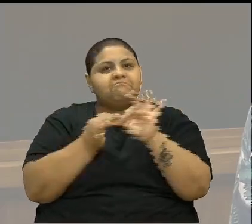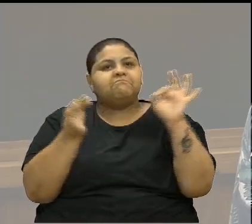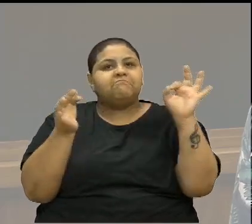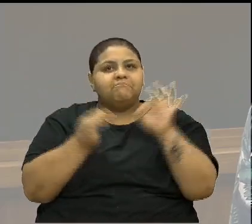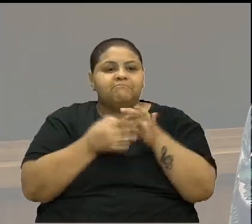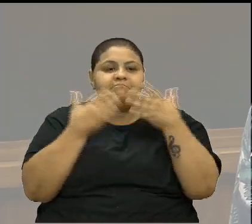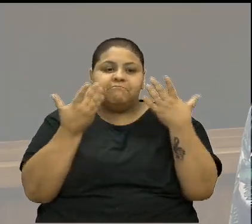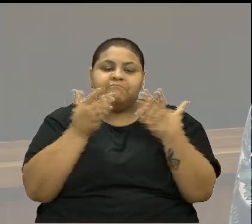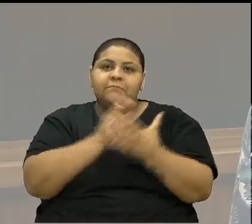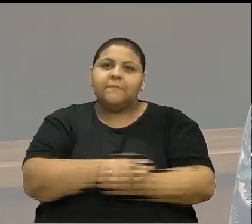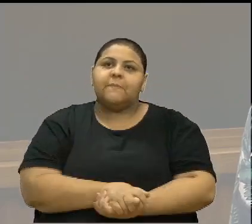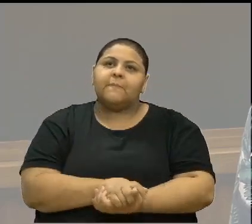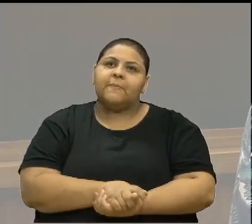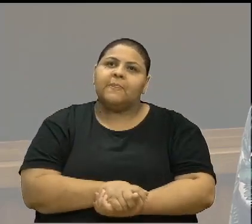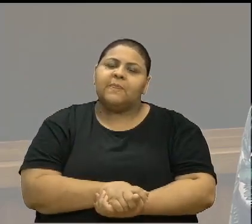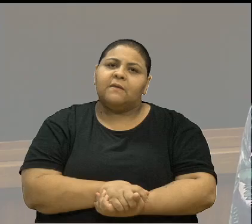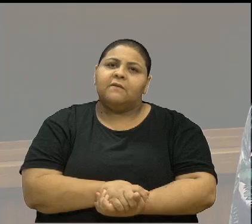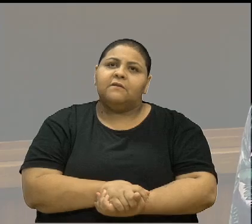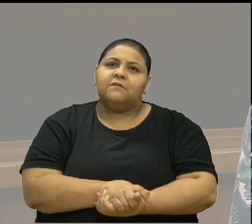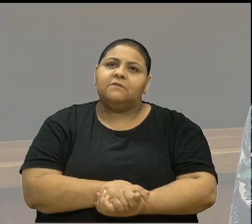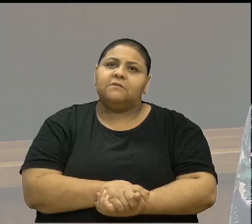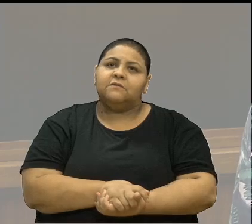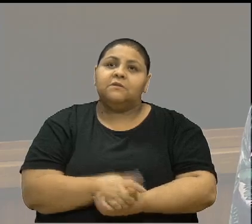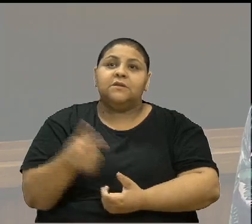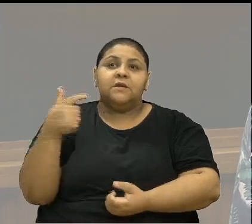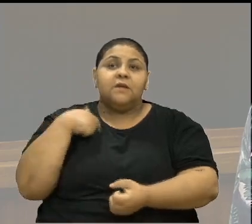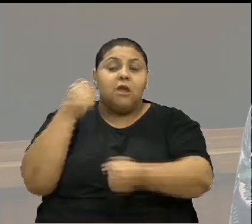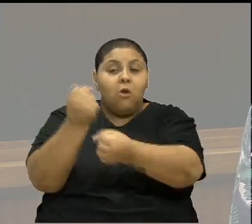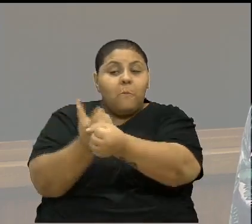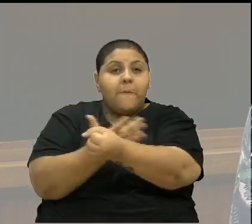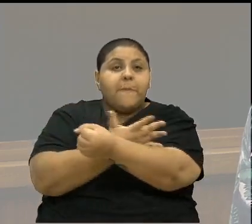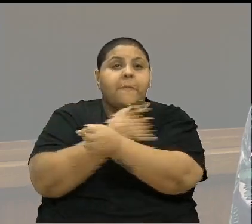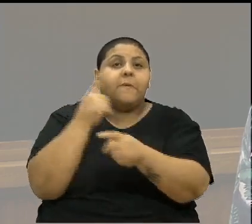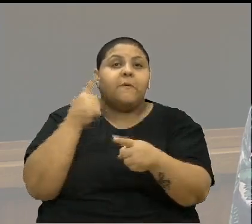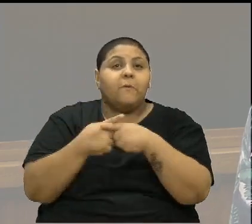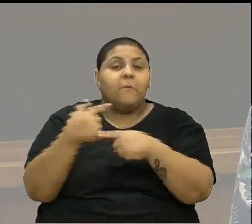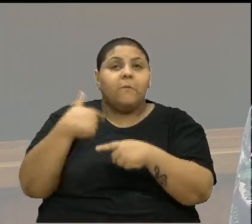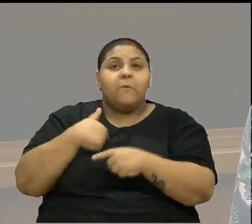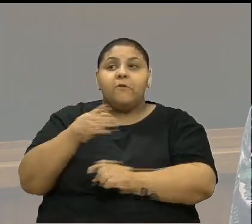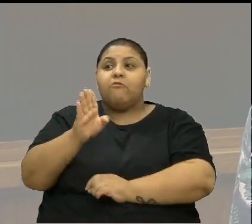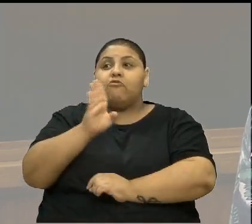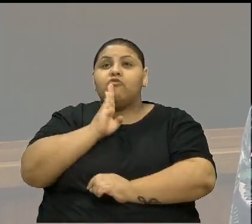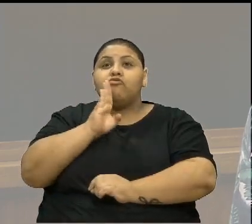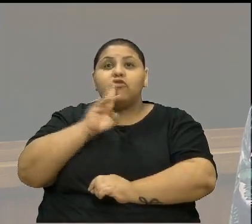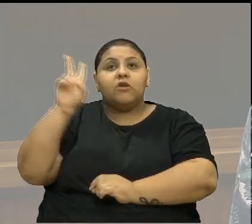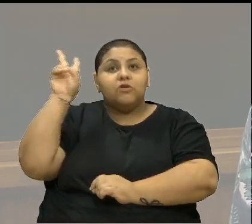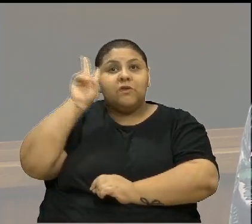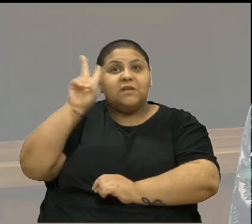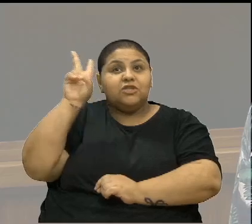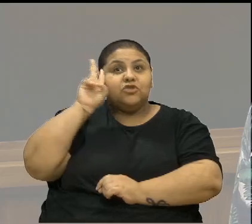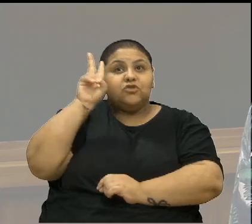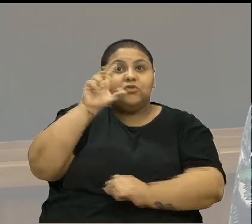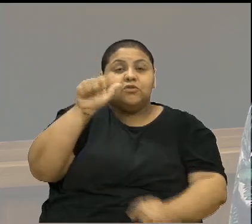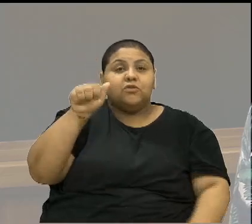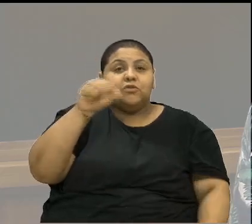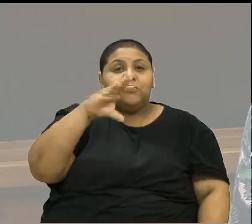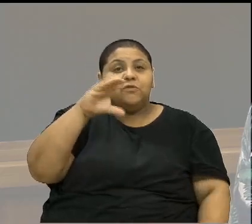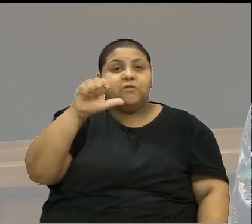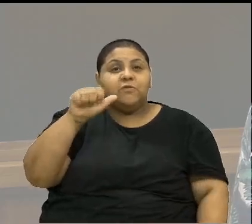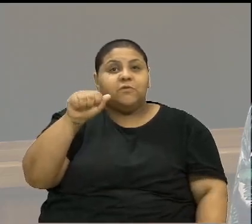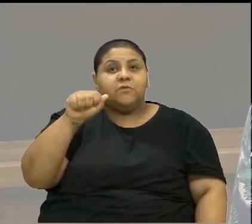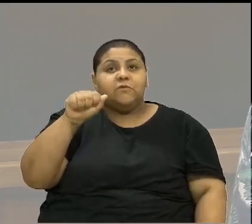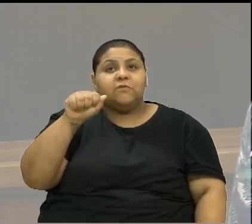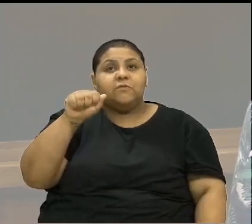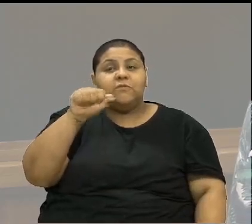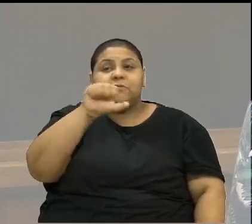espetáculos. Então, eu me emociono com isso, porque eu conheço também a história do Acácio, que também foi